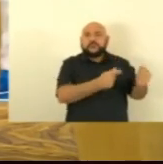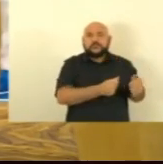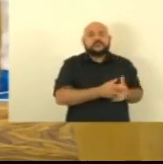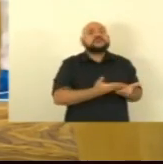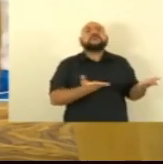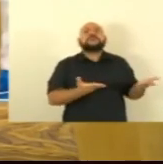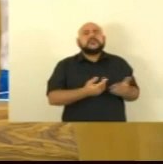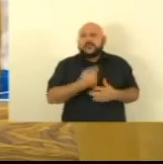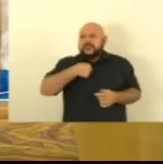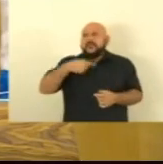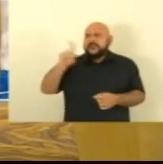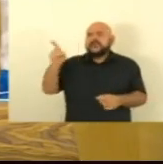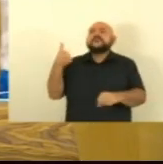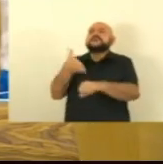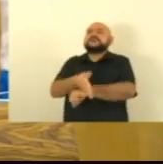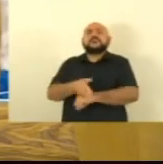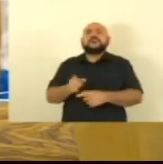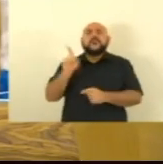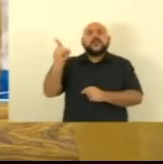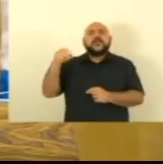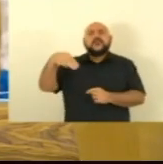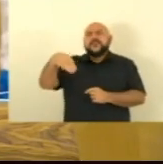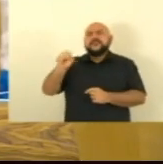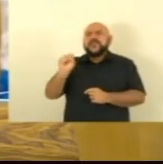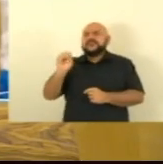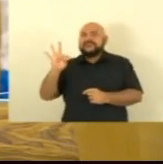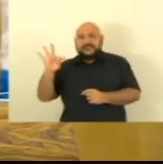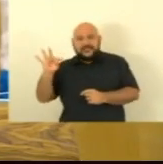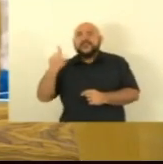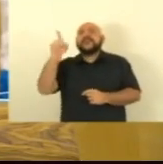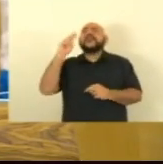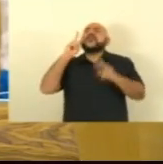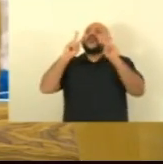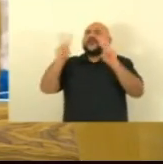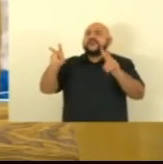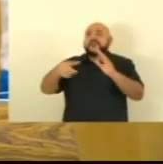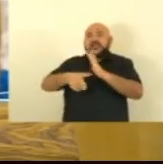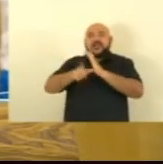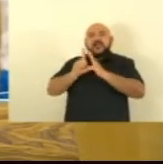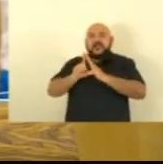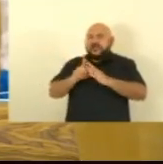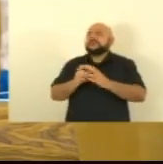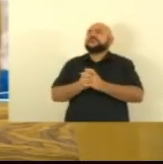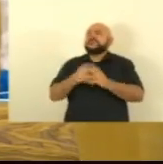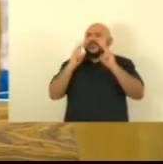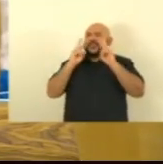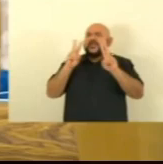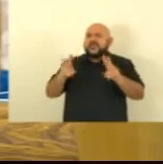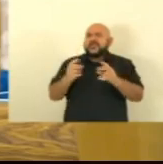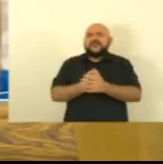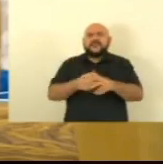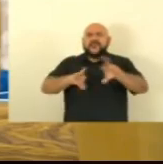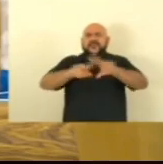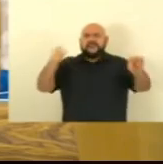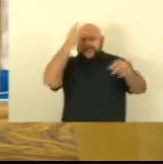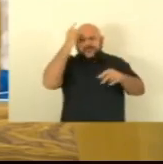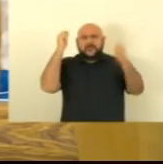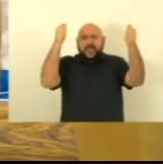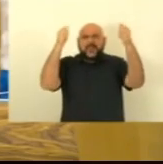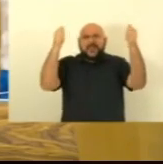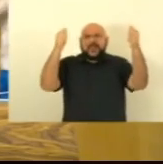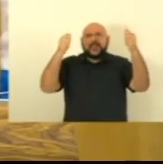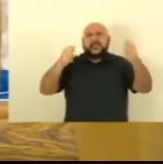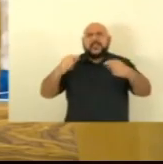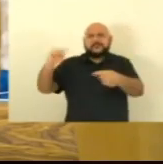MST. Chegando lá antes de sair do carro, fui agredido, atacado, tentando fazer o diálogo. Ninguém